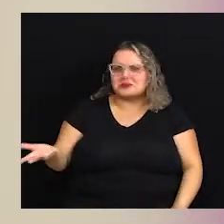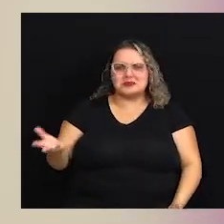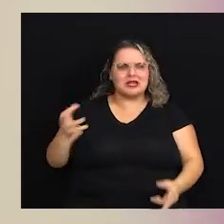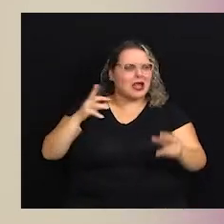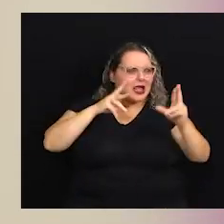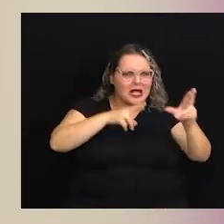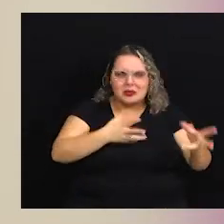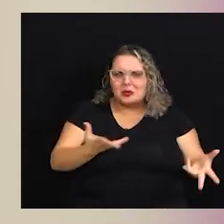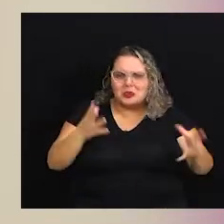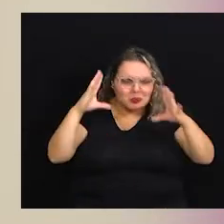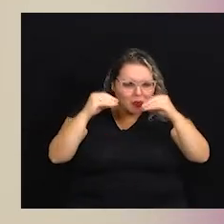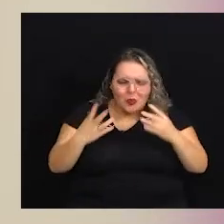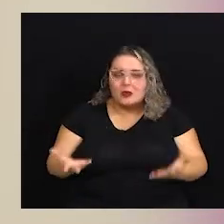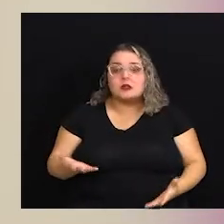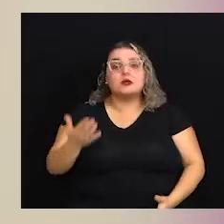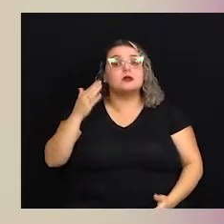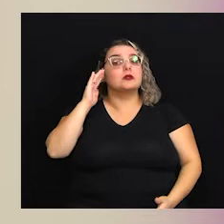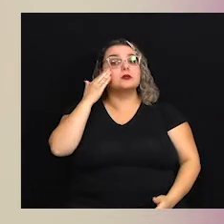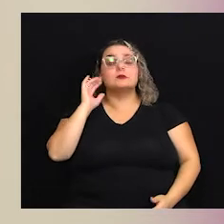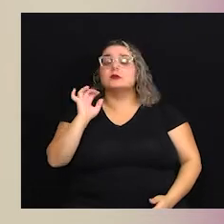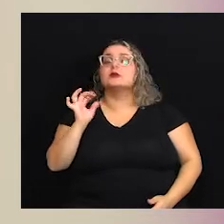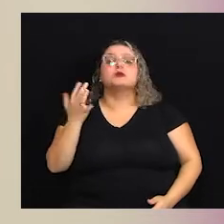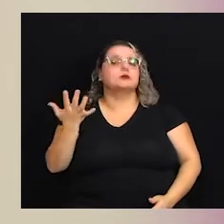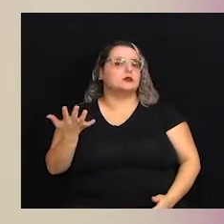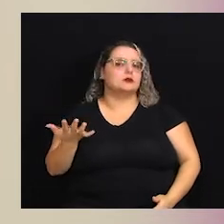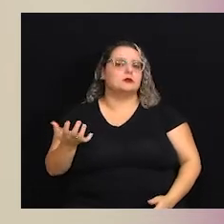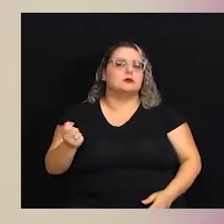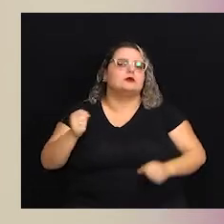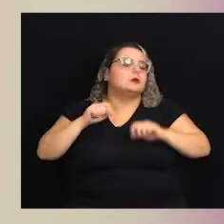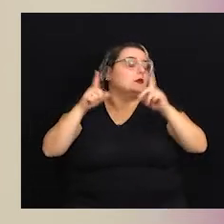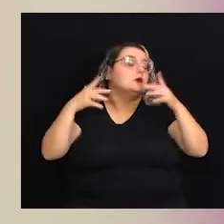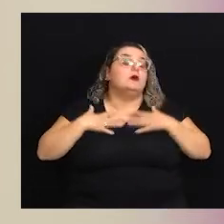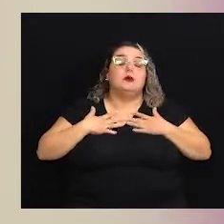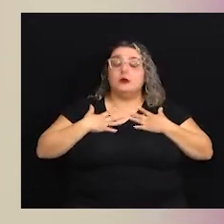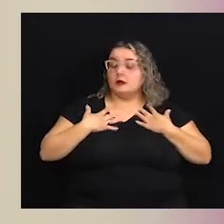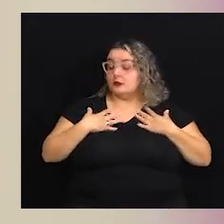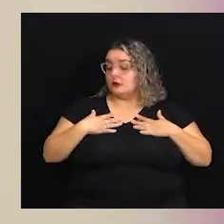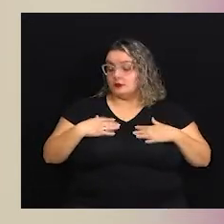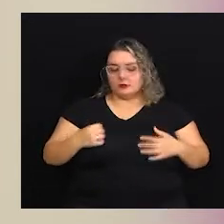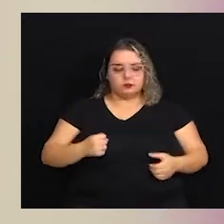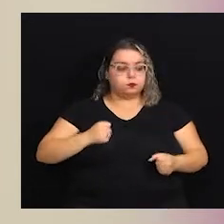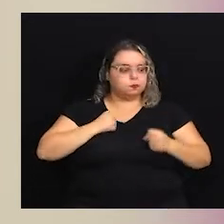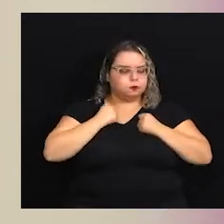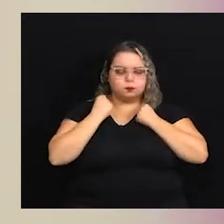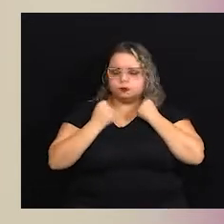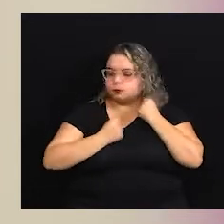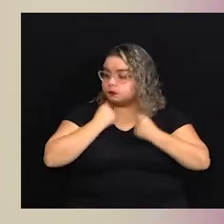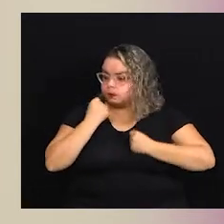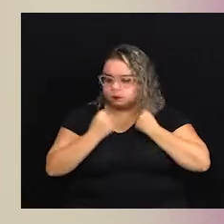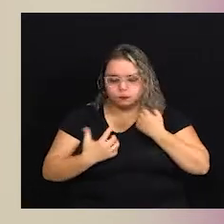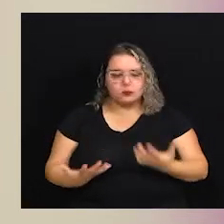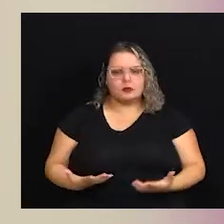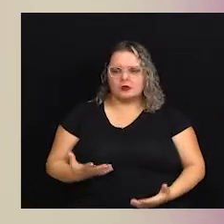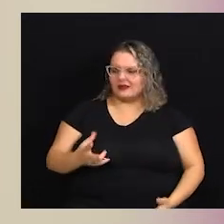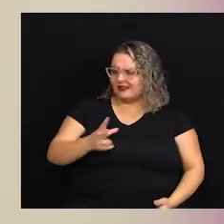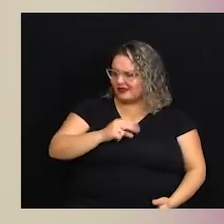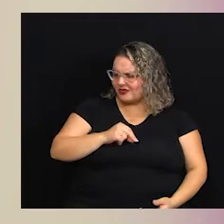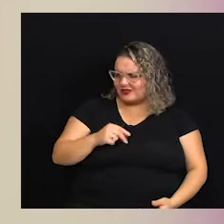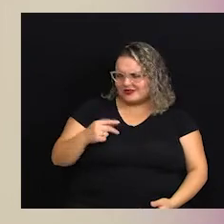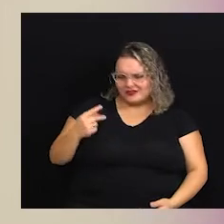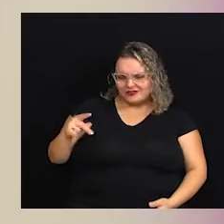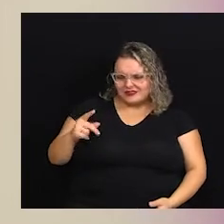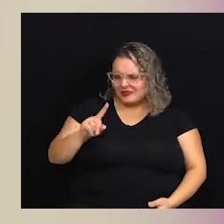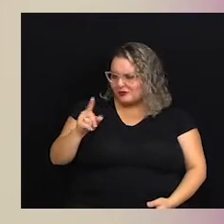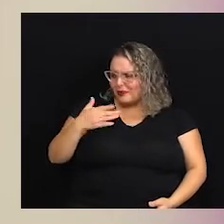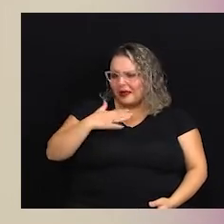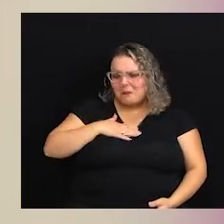você durante a noite? Ele não entende o que está acontecendo, você acorda com humor irritado, ele fala, nossa, você não é minha